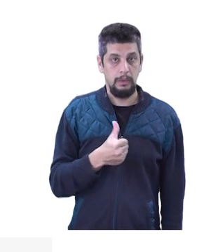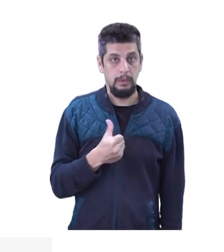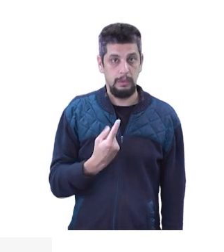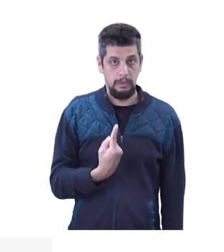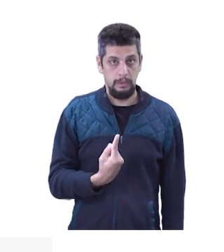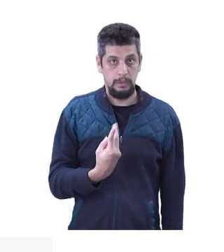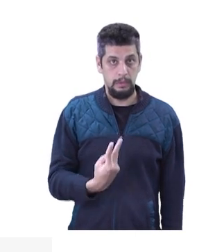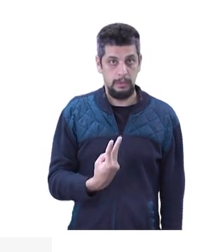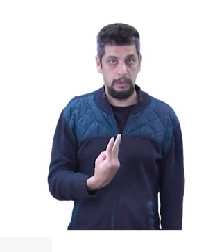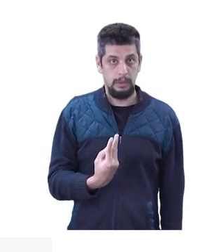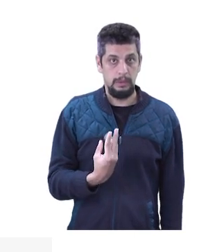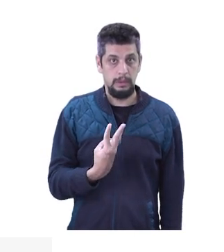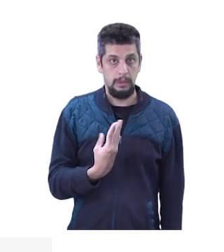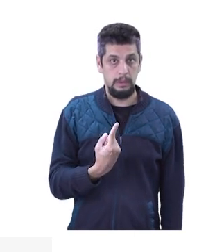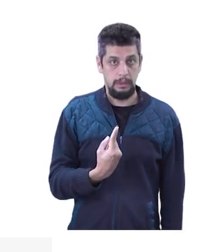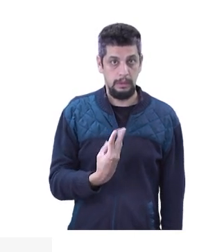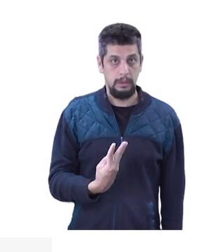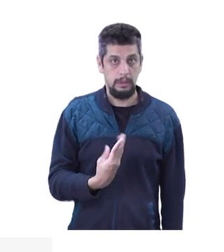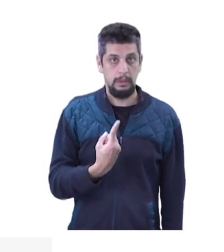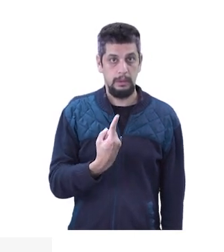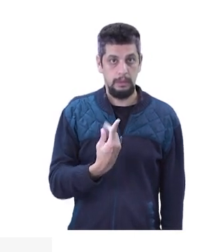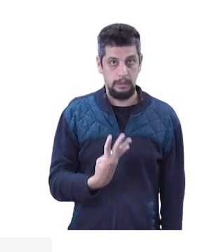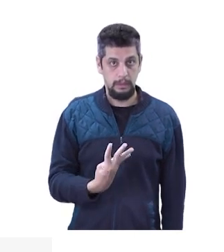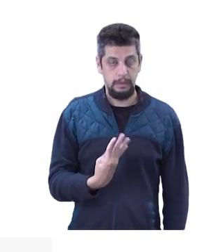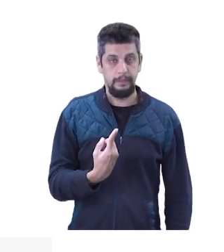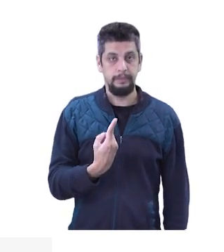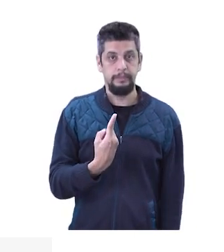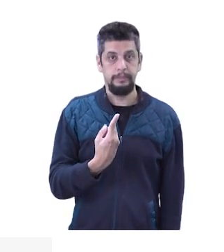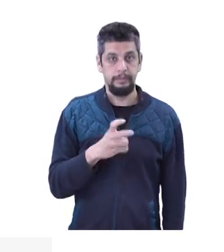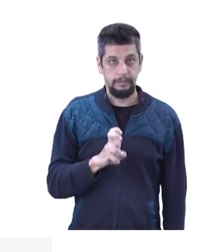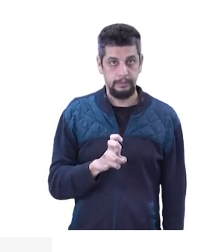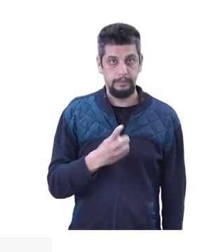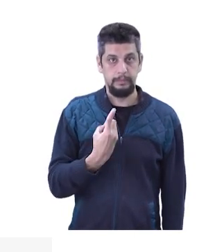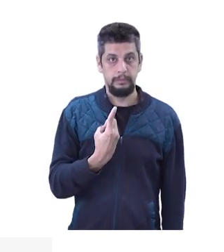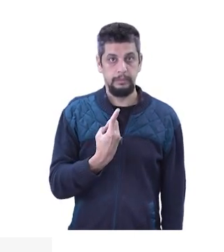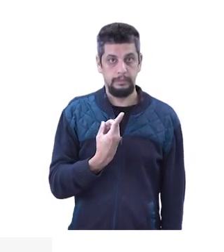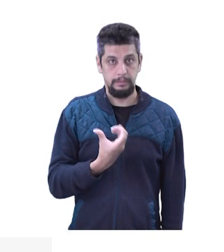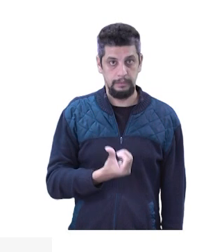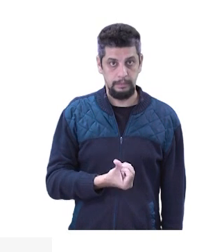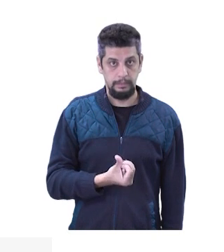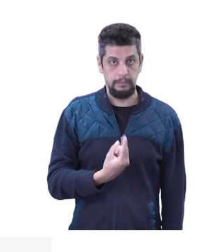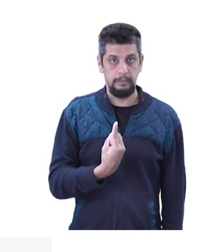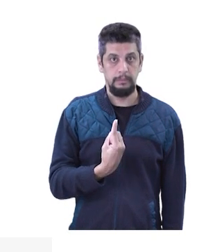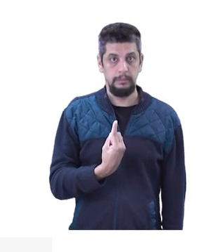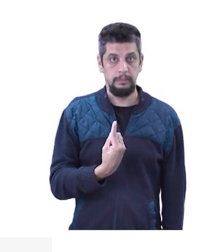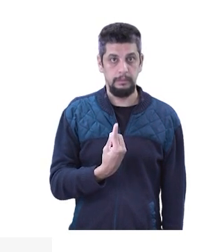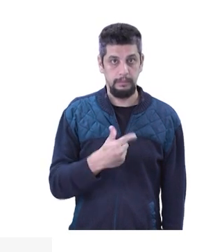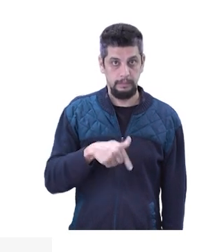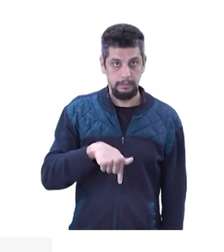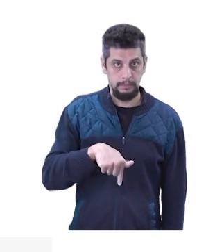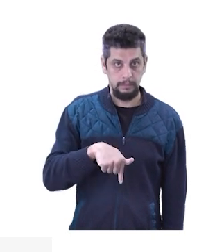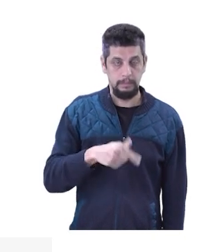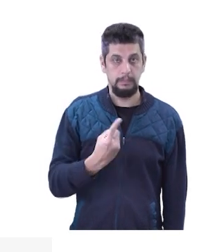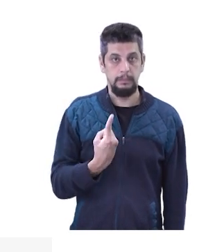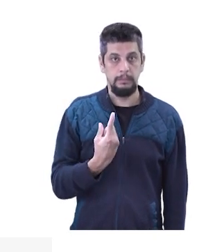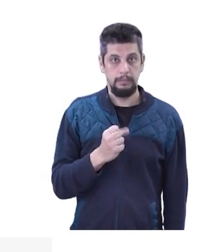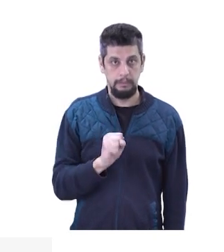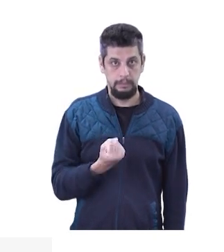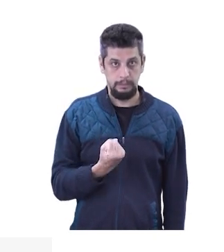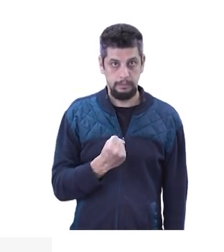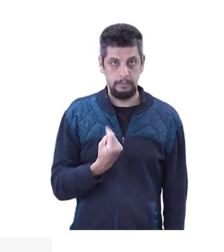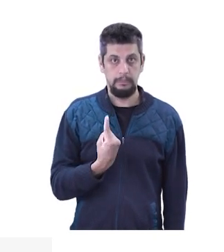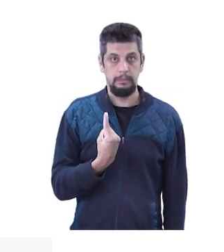10, 11, 12, 13, 14, 15,